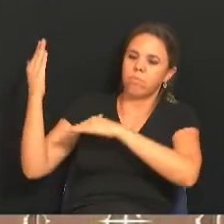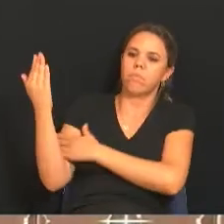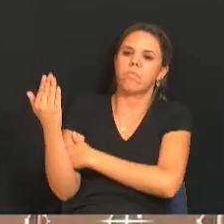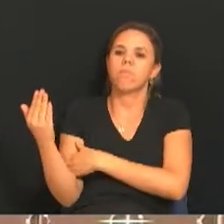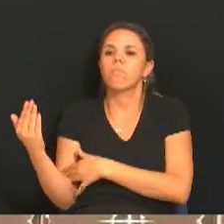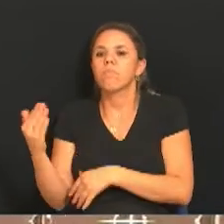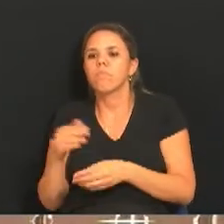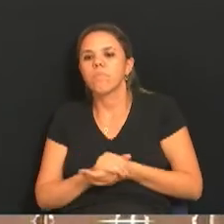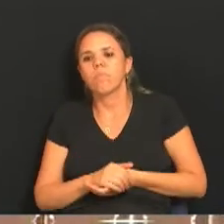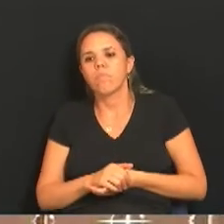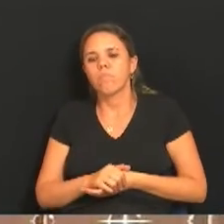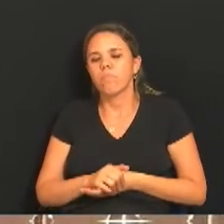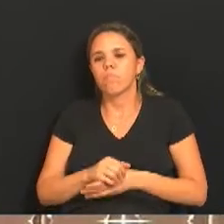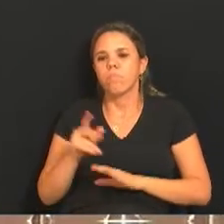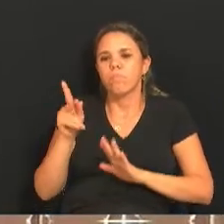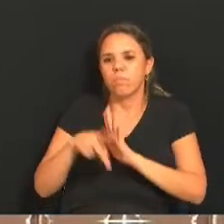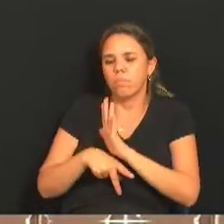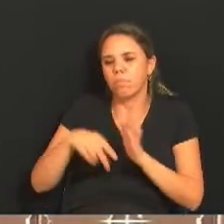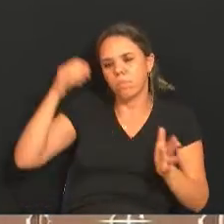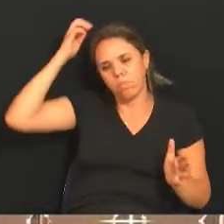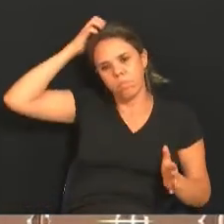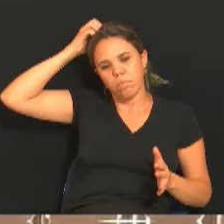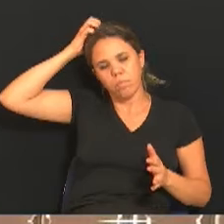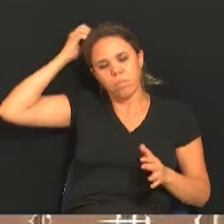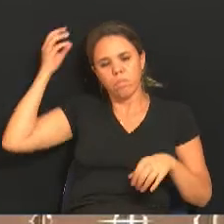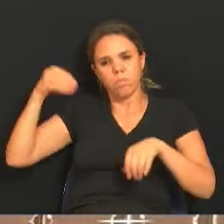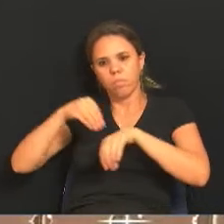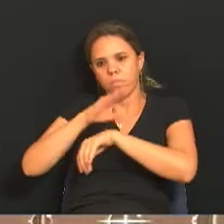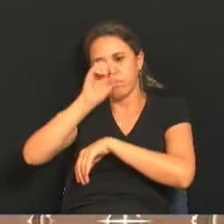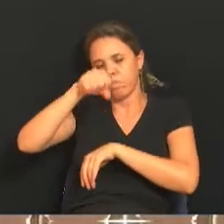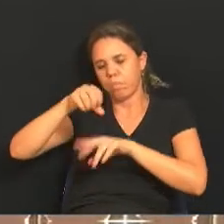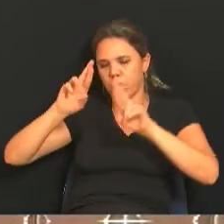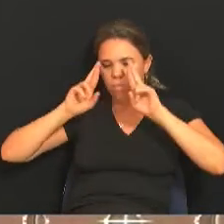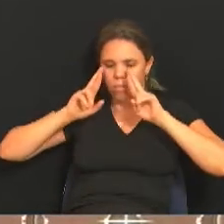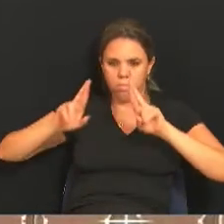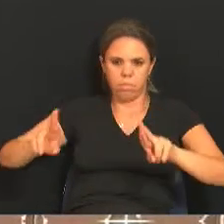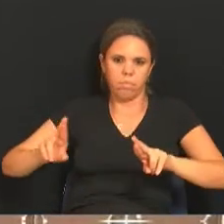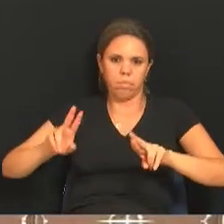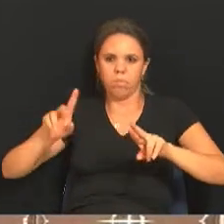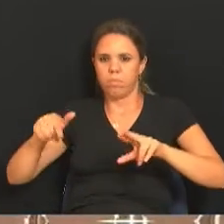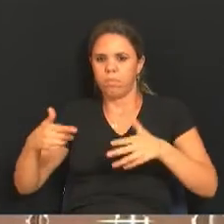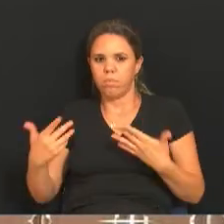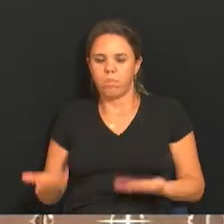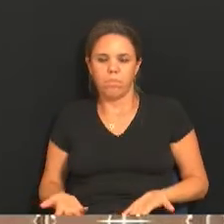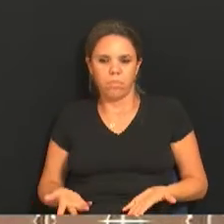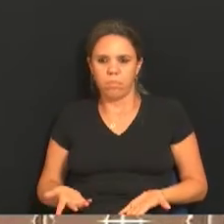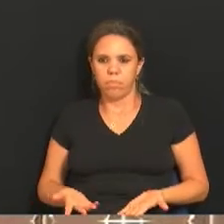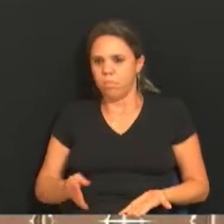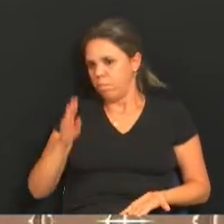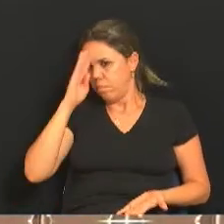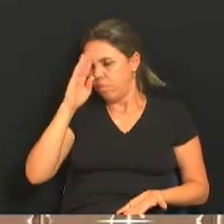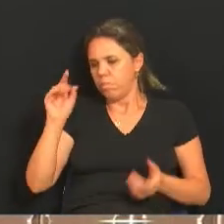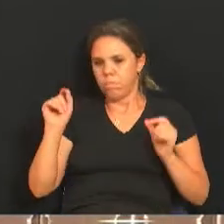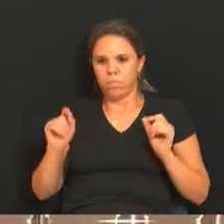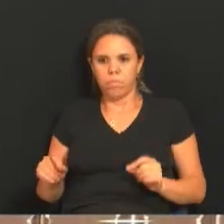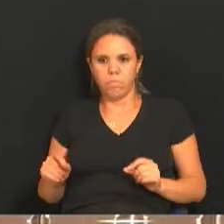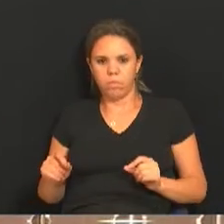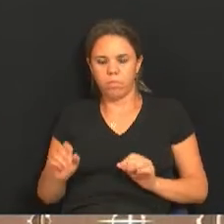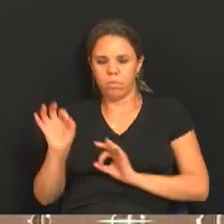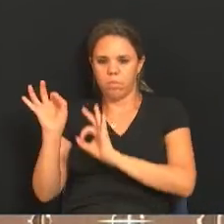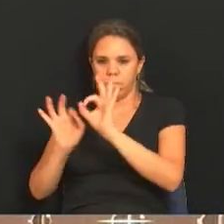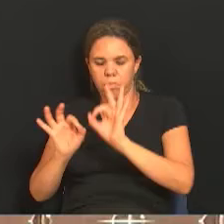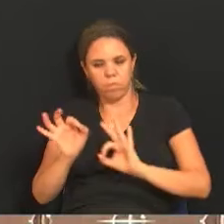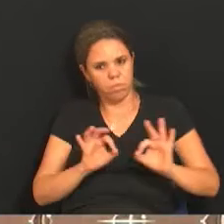desenvolvido esse projeto e como tem trazido, sim, a dignidade, que era, acho que a principal questão, organizar e